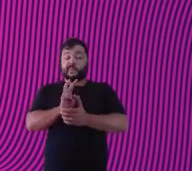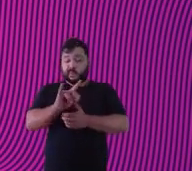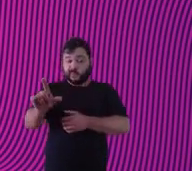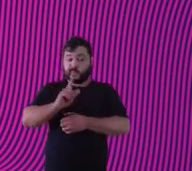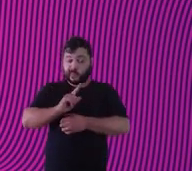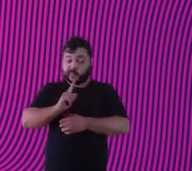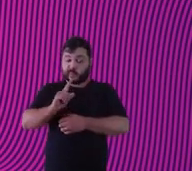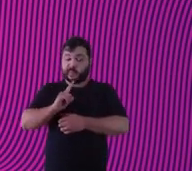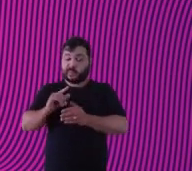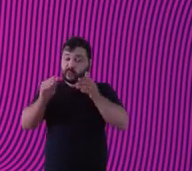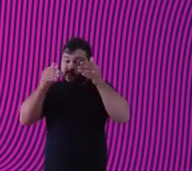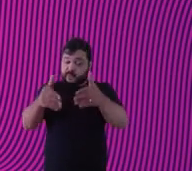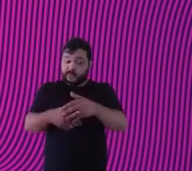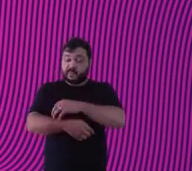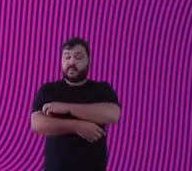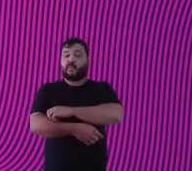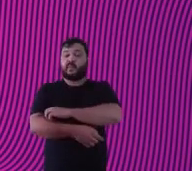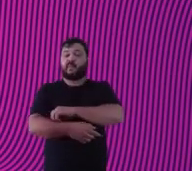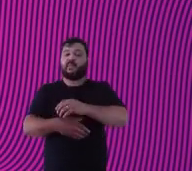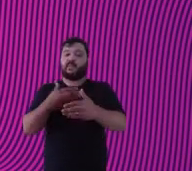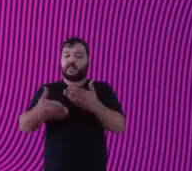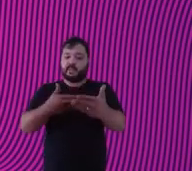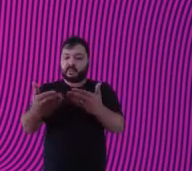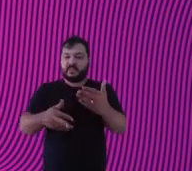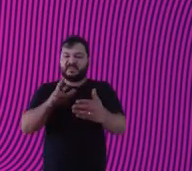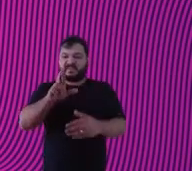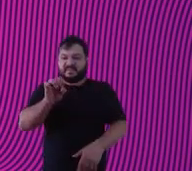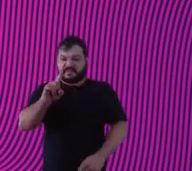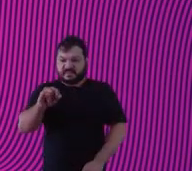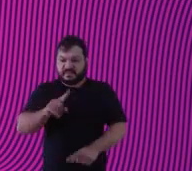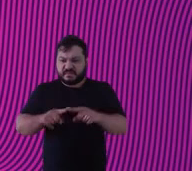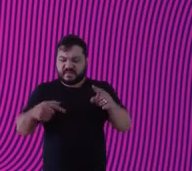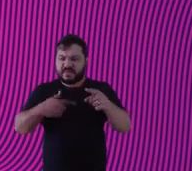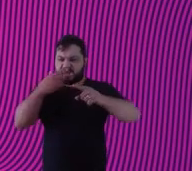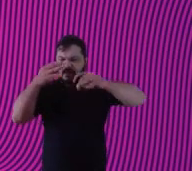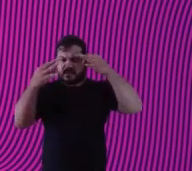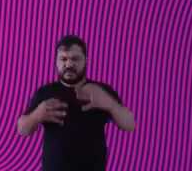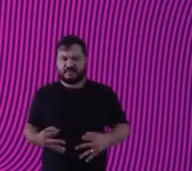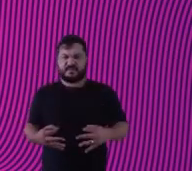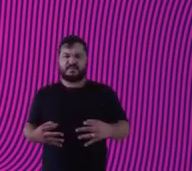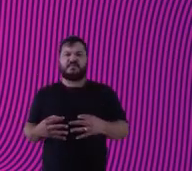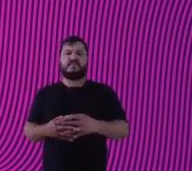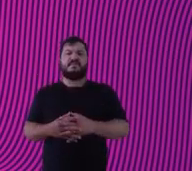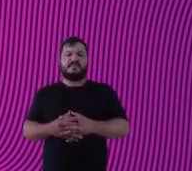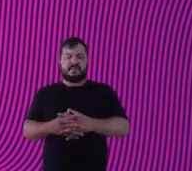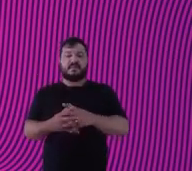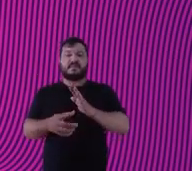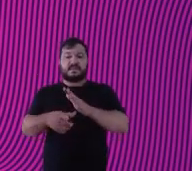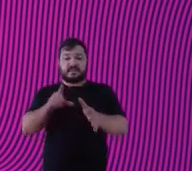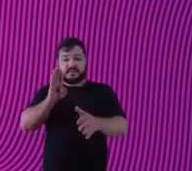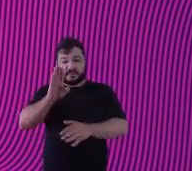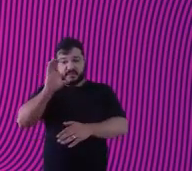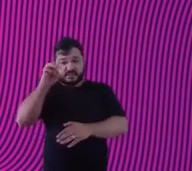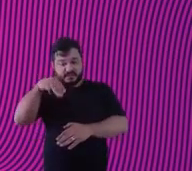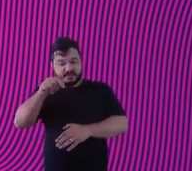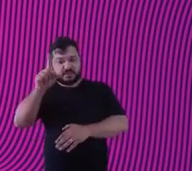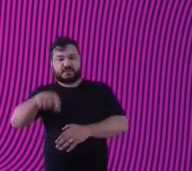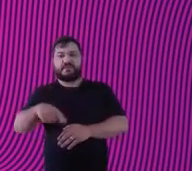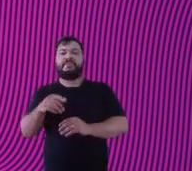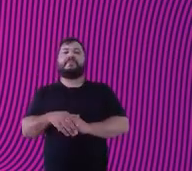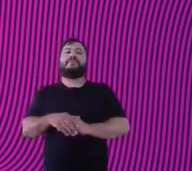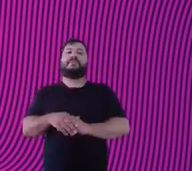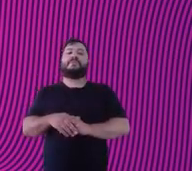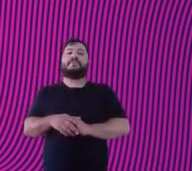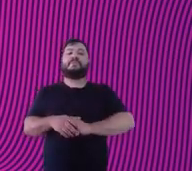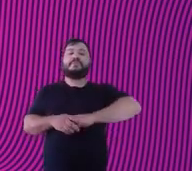esse espaço é a do tratamento da recidiva mas eu acho que o cara ia antes de semear é o é é